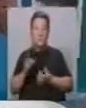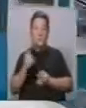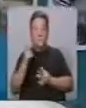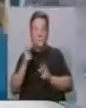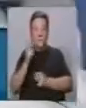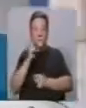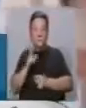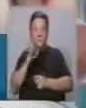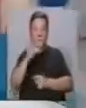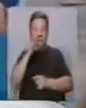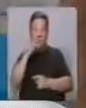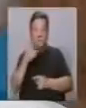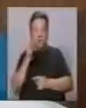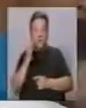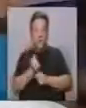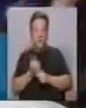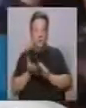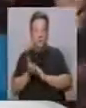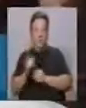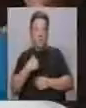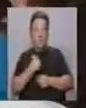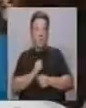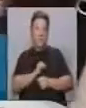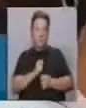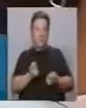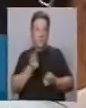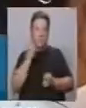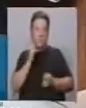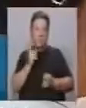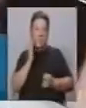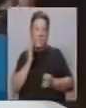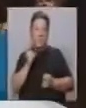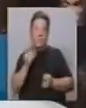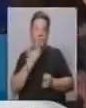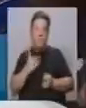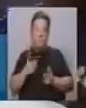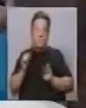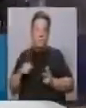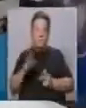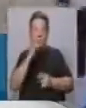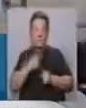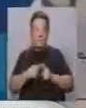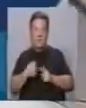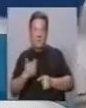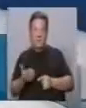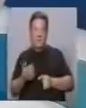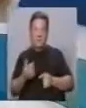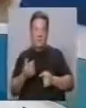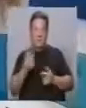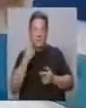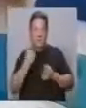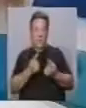ver se havia oportunidades de emprego, nós somos de gestão, ver as oportunidades que nos eram disponibilizadas, se nos interessava, ver